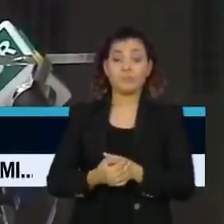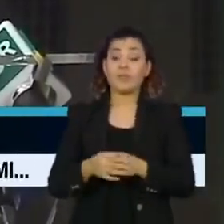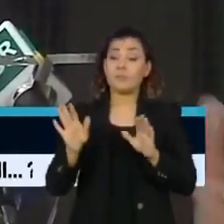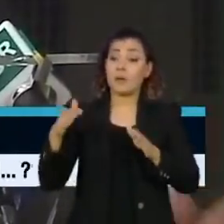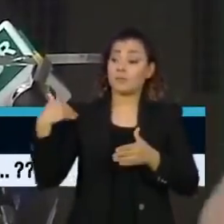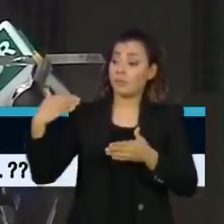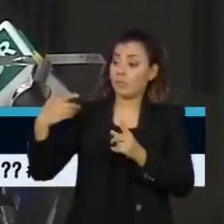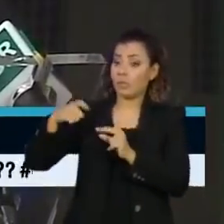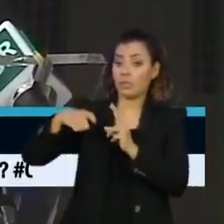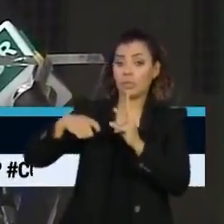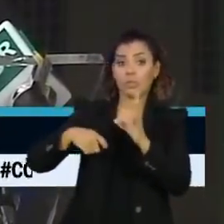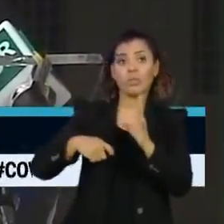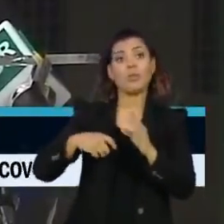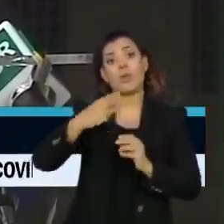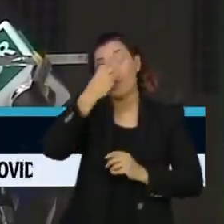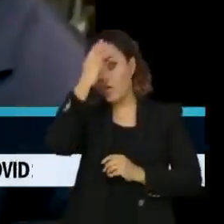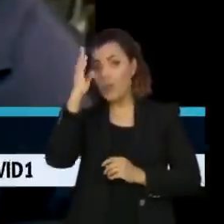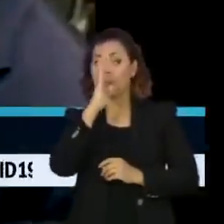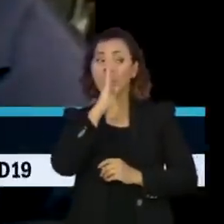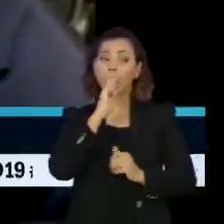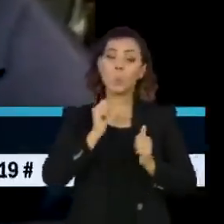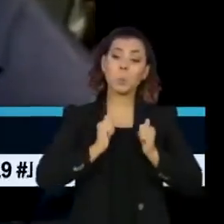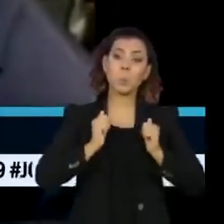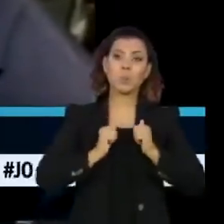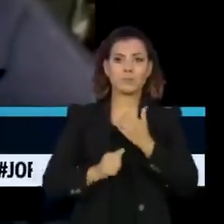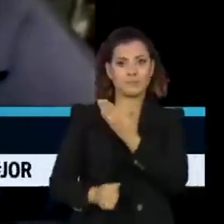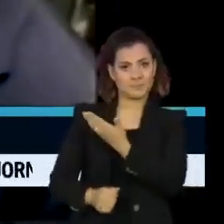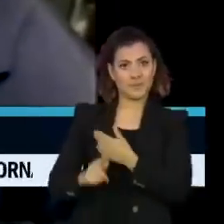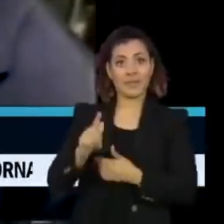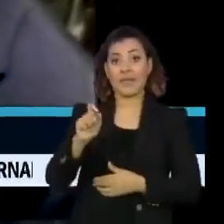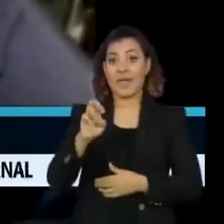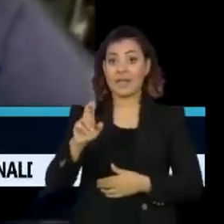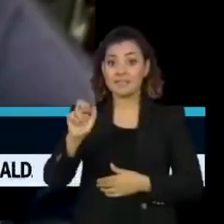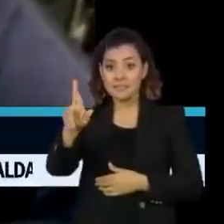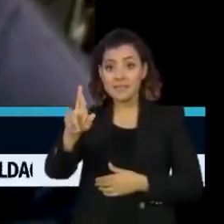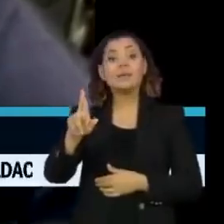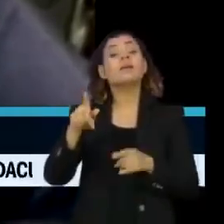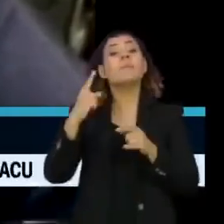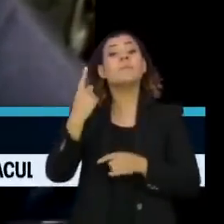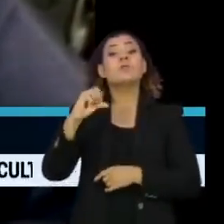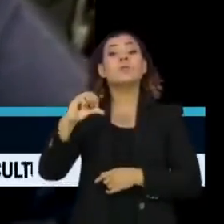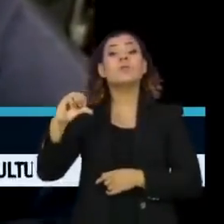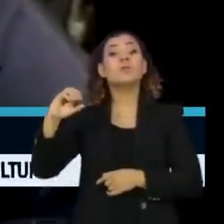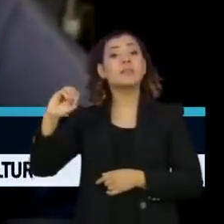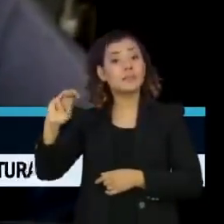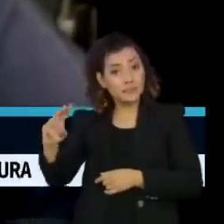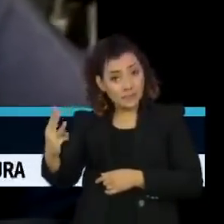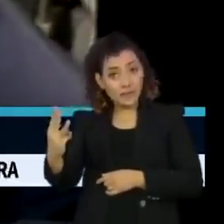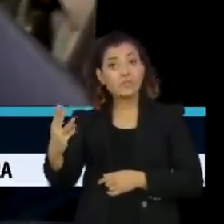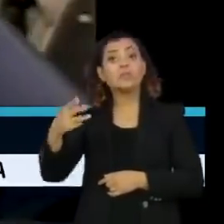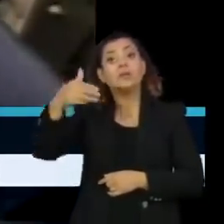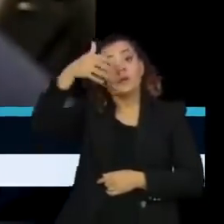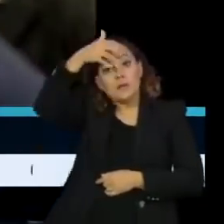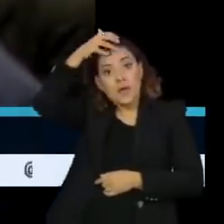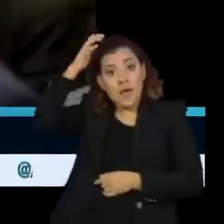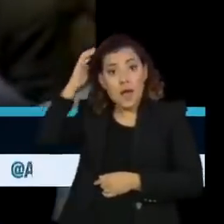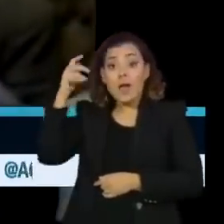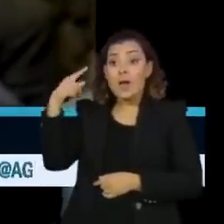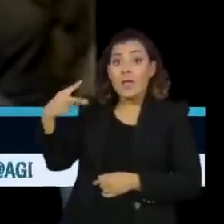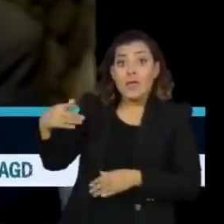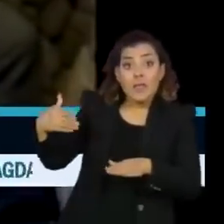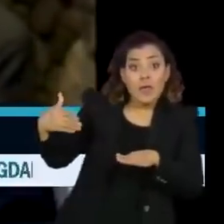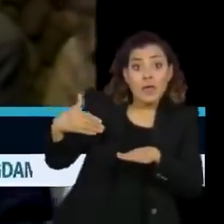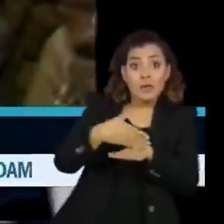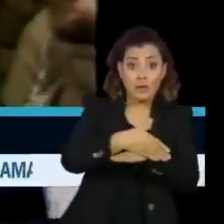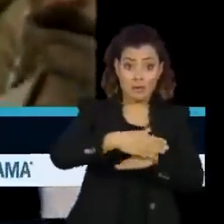meses, Heleno tem aparecido pouco. Geisel, que em uma entrevista em 1993, disse que a política entrando no